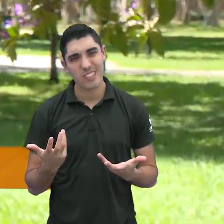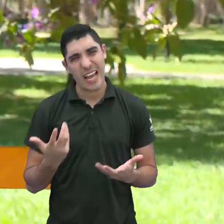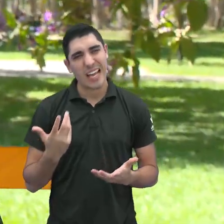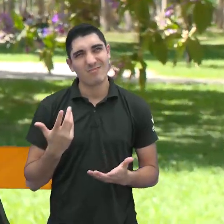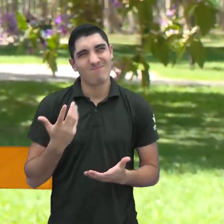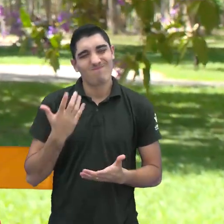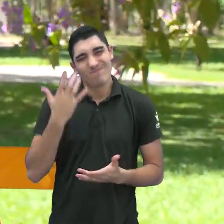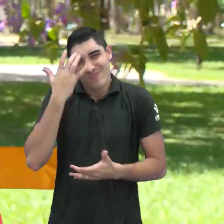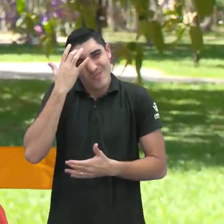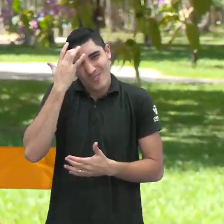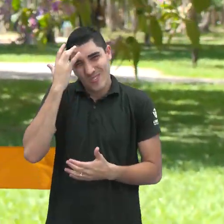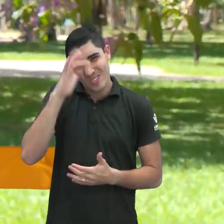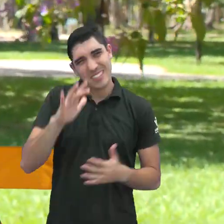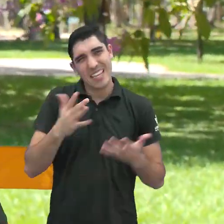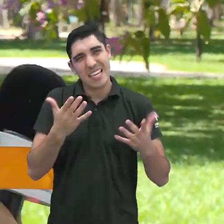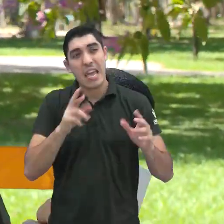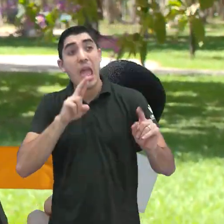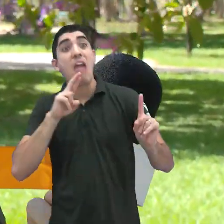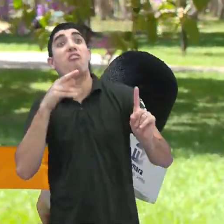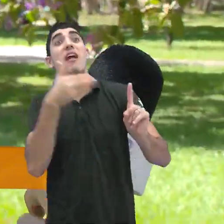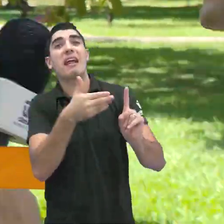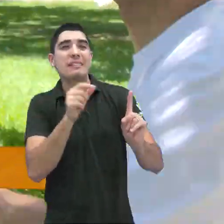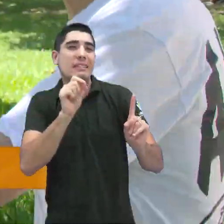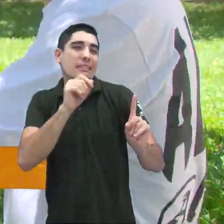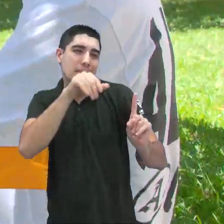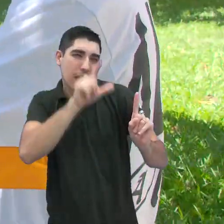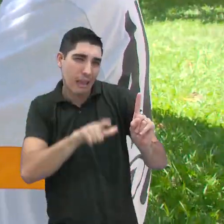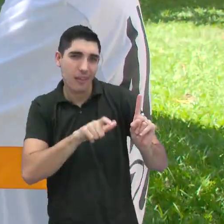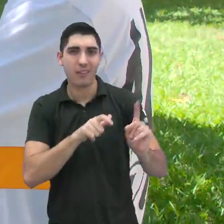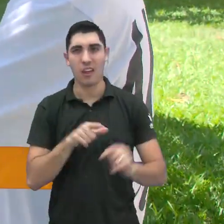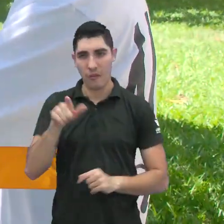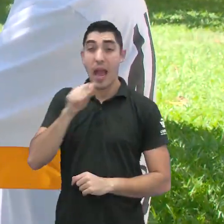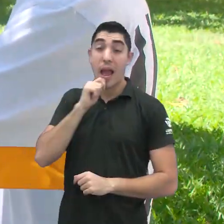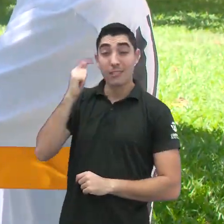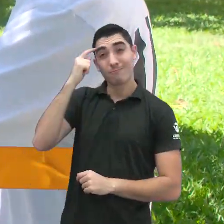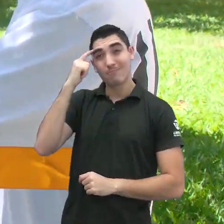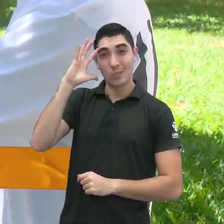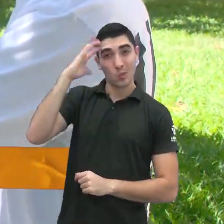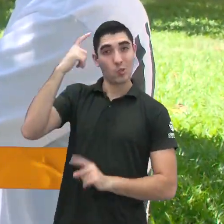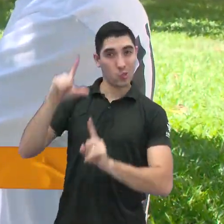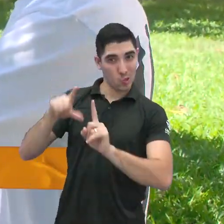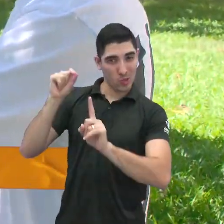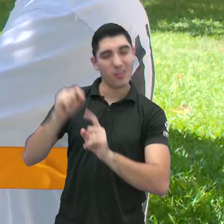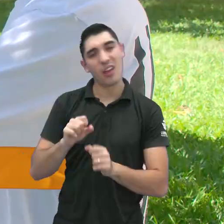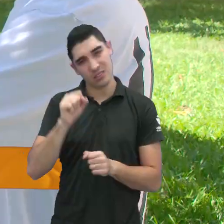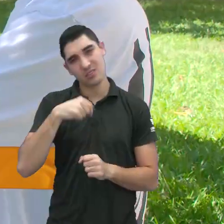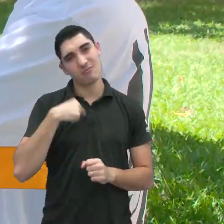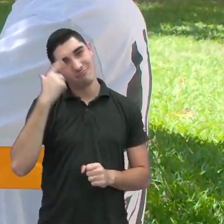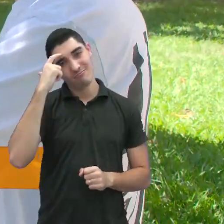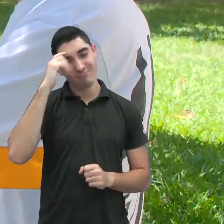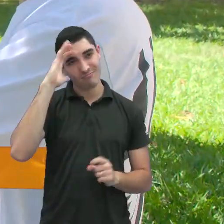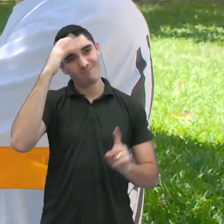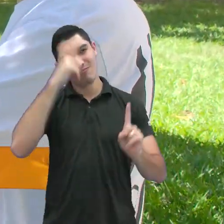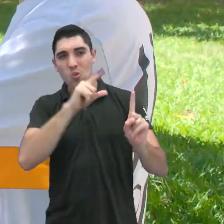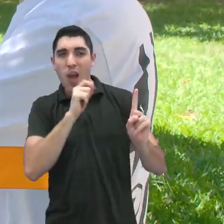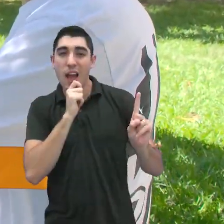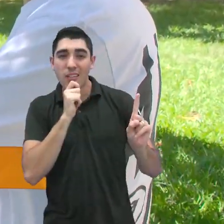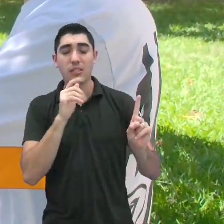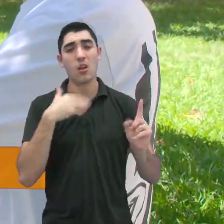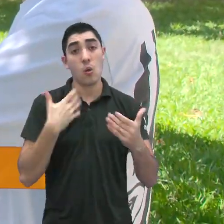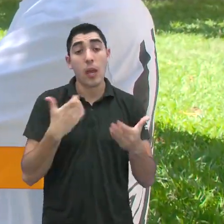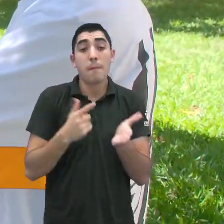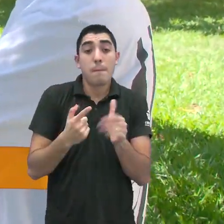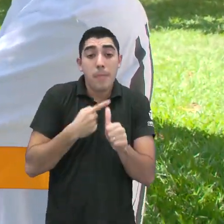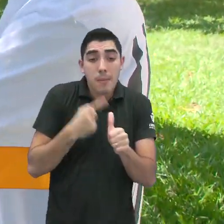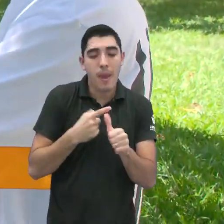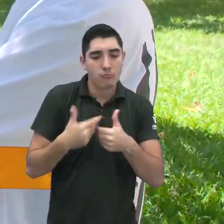Não sei muito assim uma referência. Tá decidindo aí? Tô decidindo ainda, mas eu quero seguir os passos, né? Tipo, primeiro